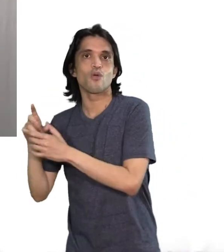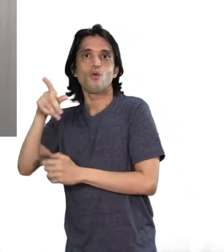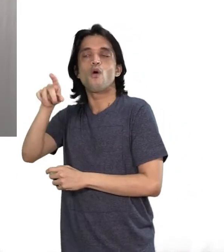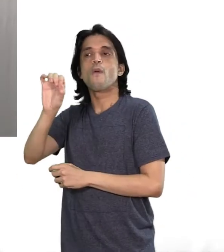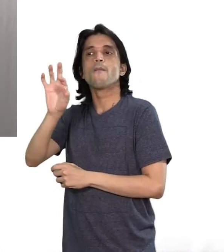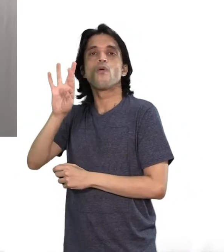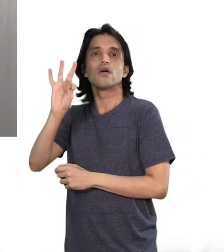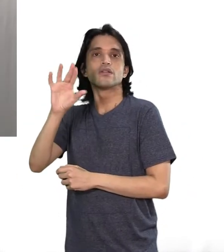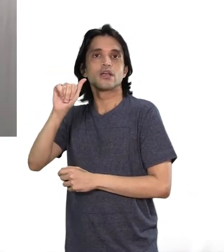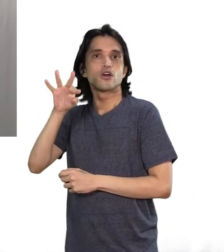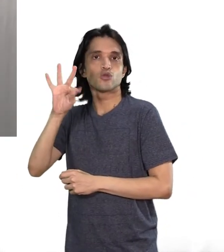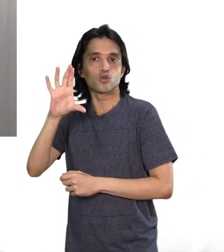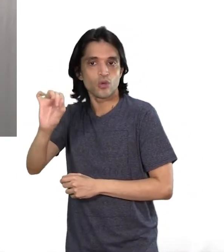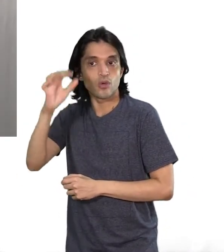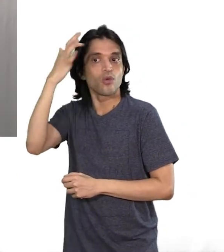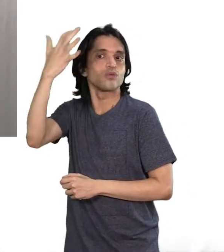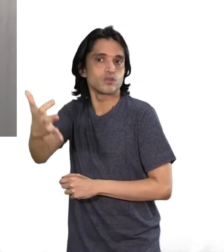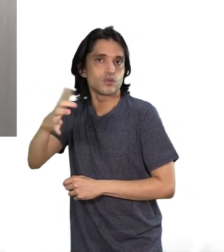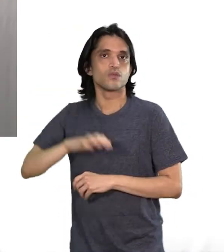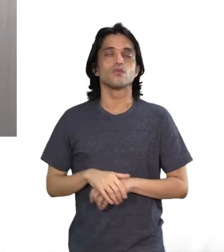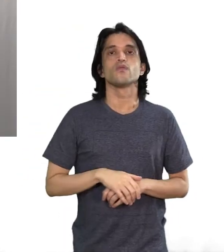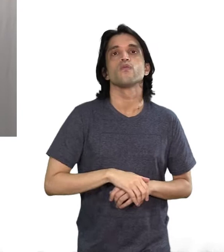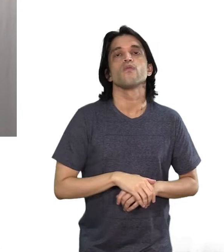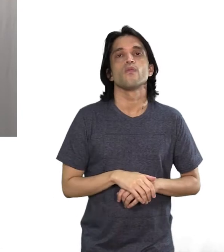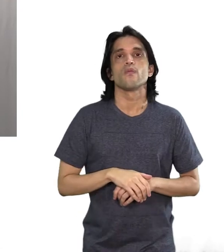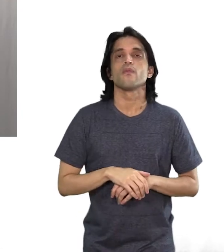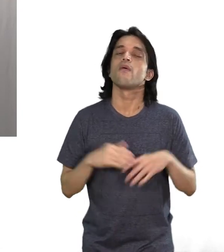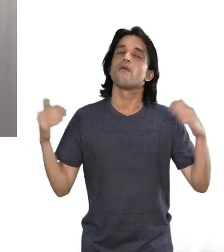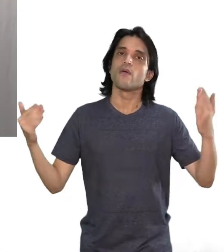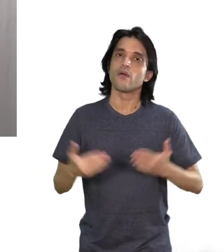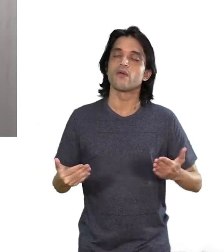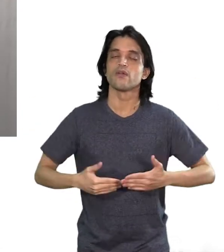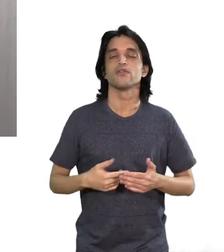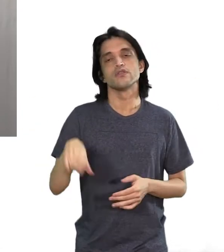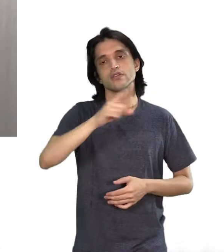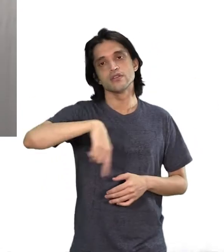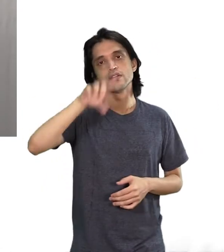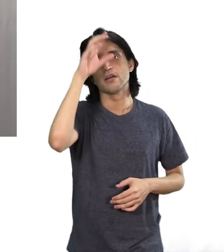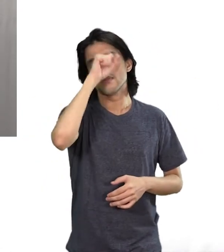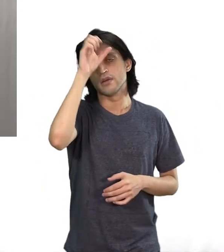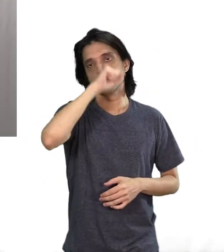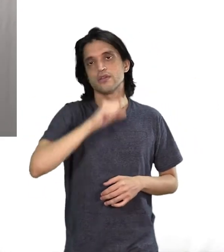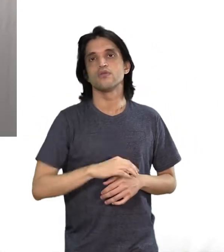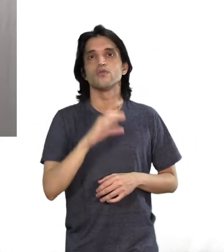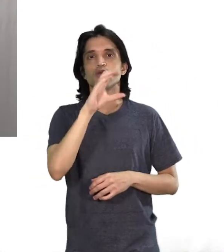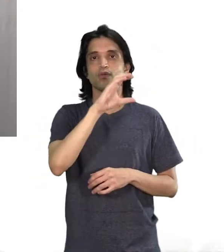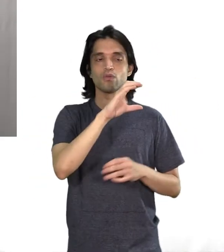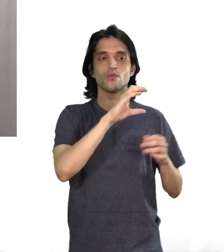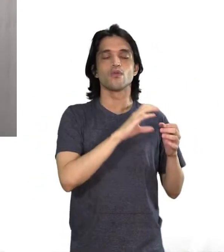conclusiva. Agora que vocês já aprenderam que o período composto por coordenação traz orações